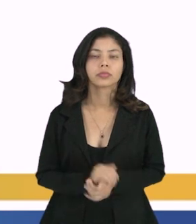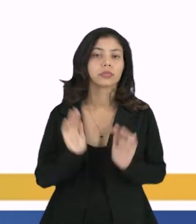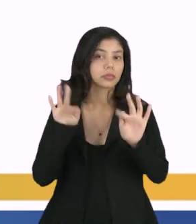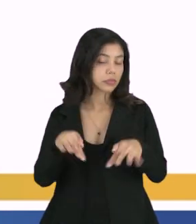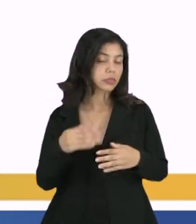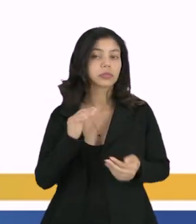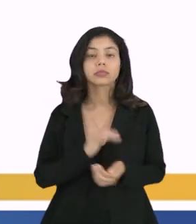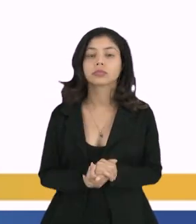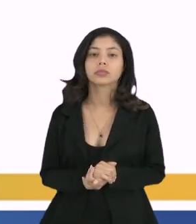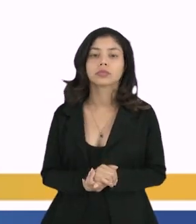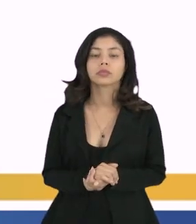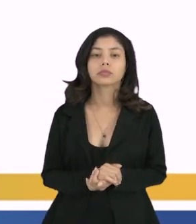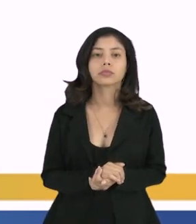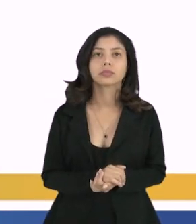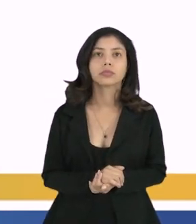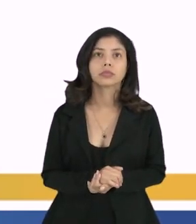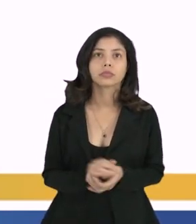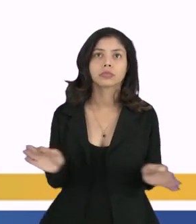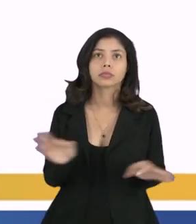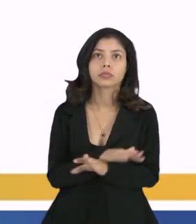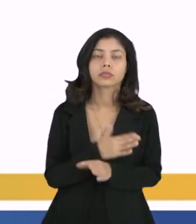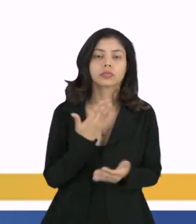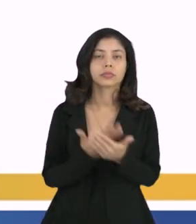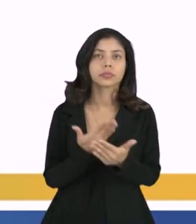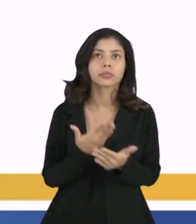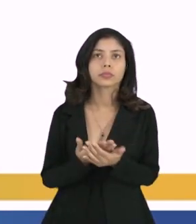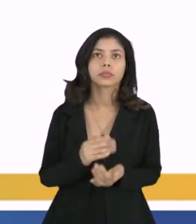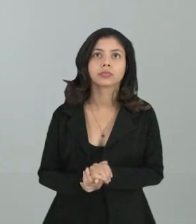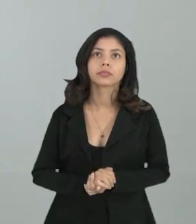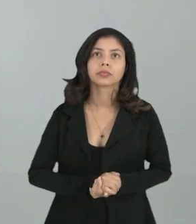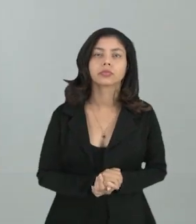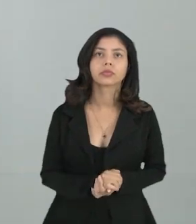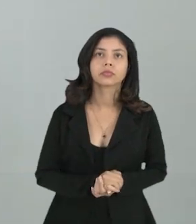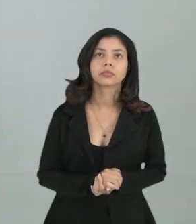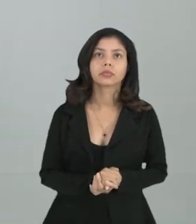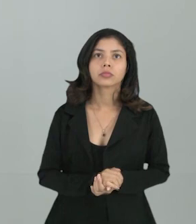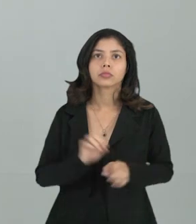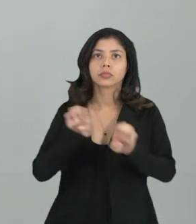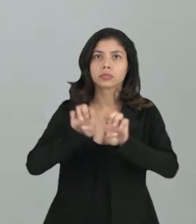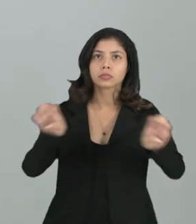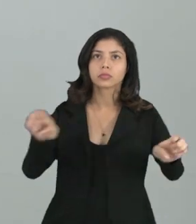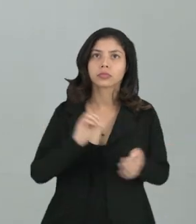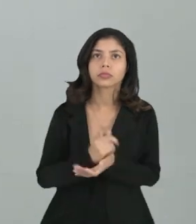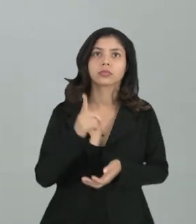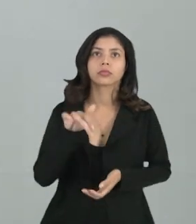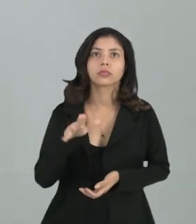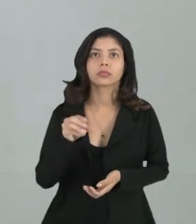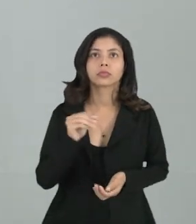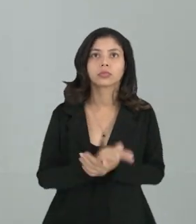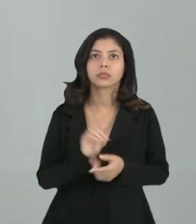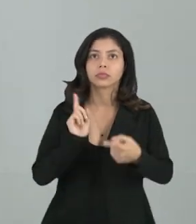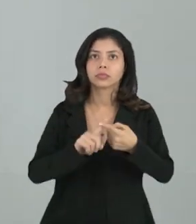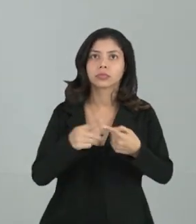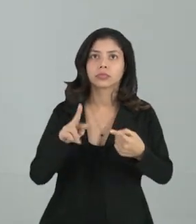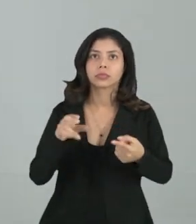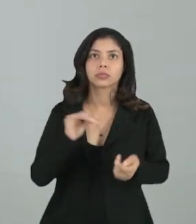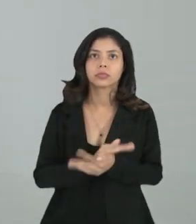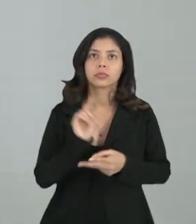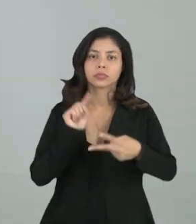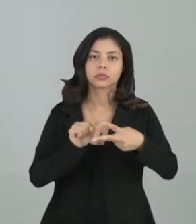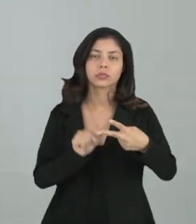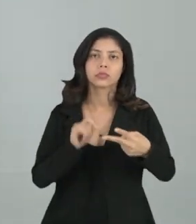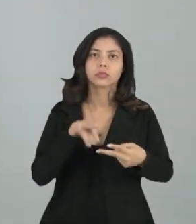gente, para finalizar, encerramos nossa aula. Estudamos sobre soluções de equações polinomiais do primeiro grau com